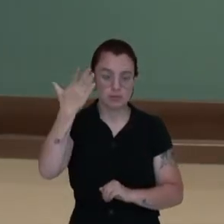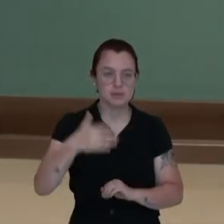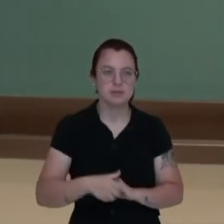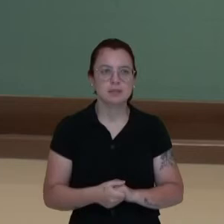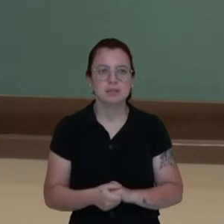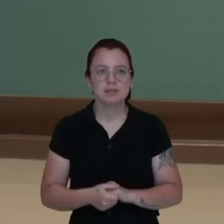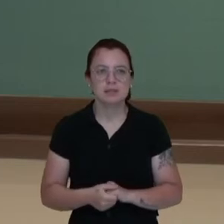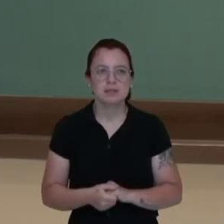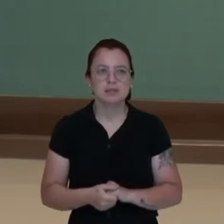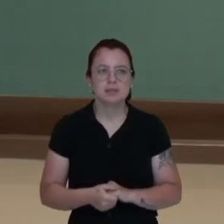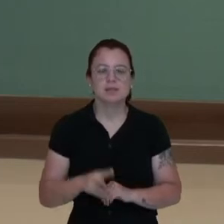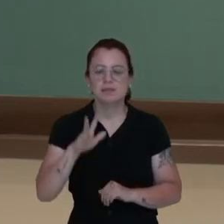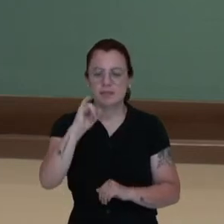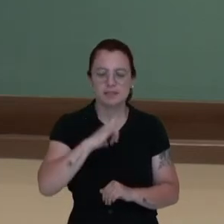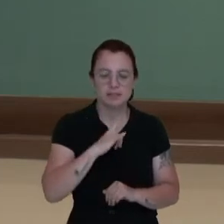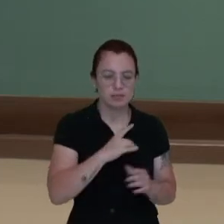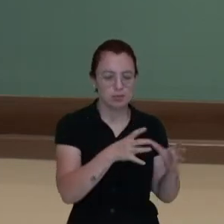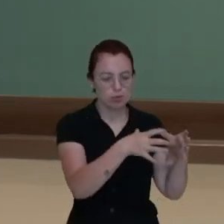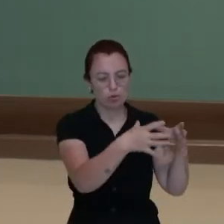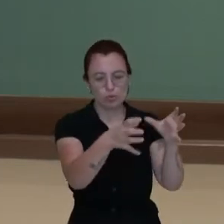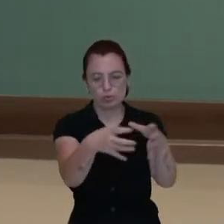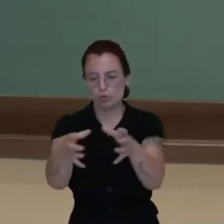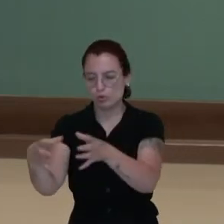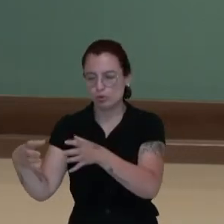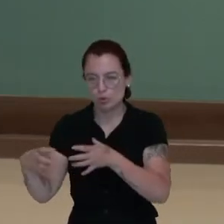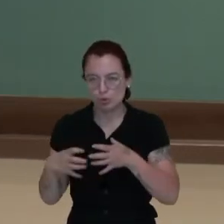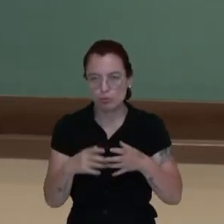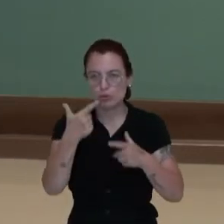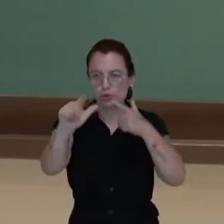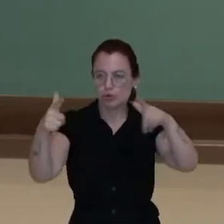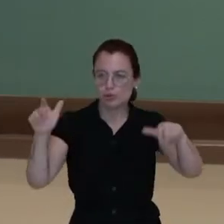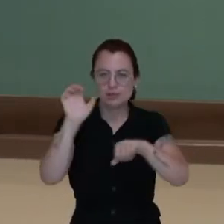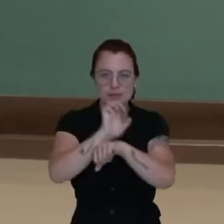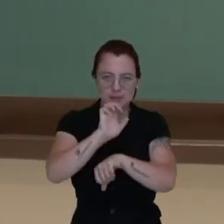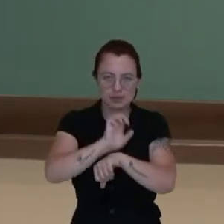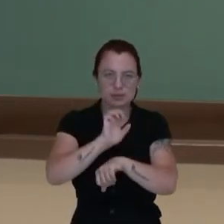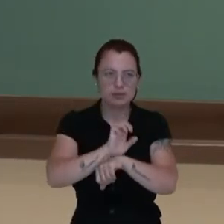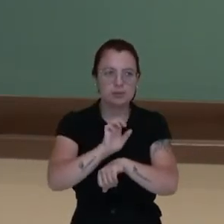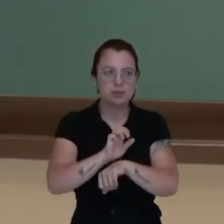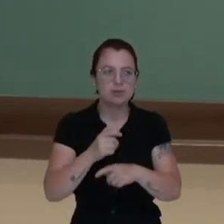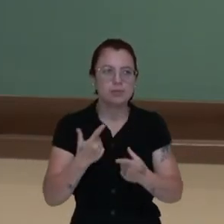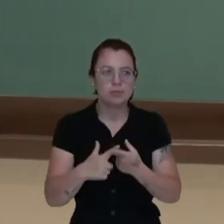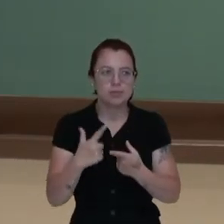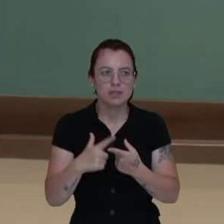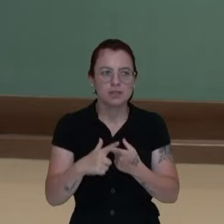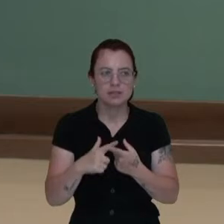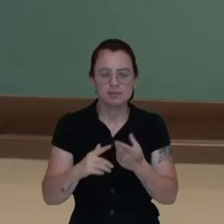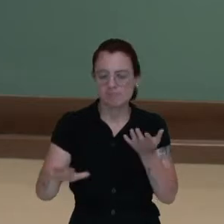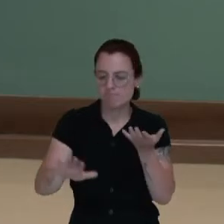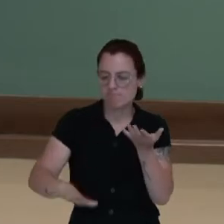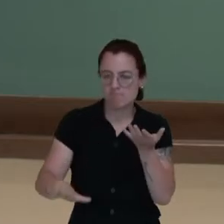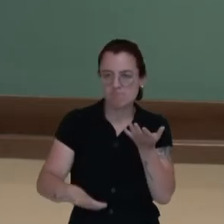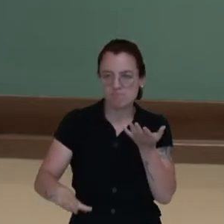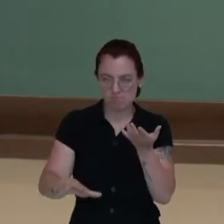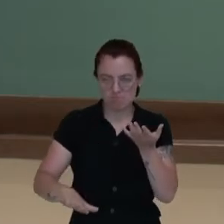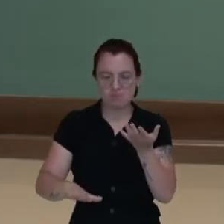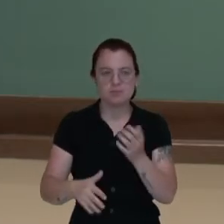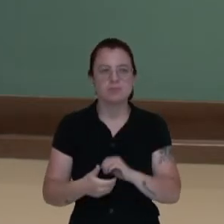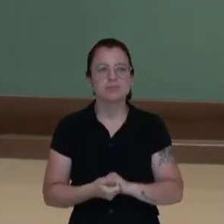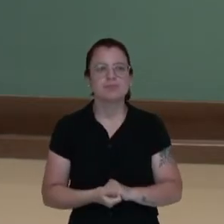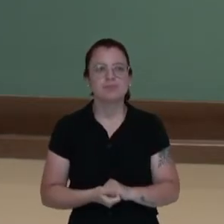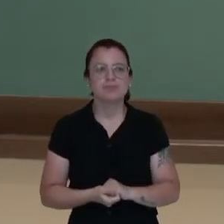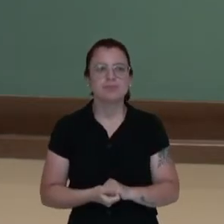a isso vários grupos e de outros estados, outras regiões que estavam sendo muitas vezes deixados de